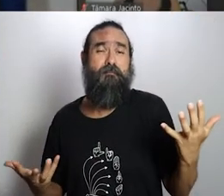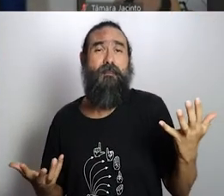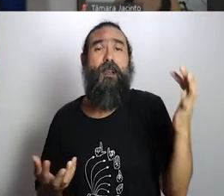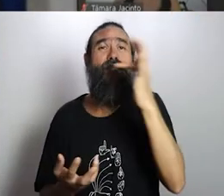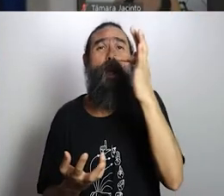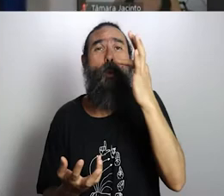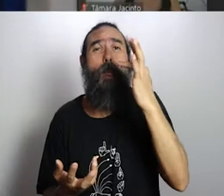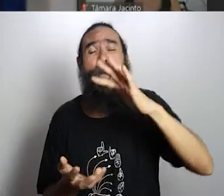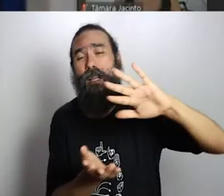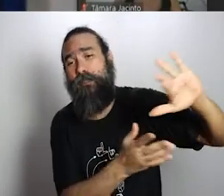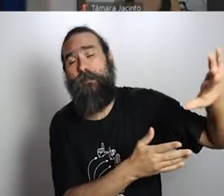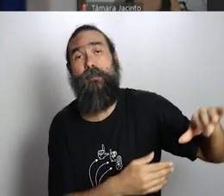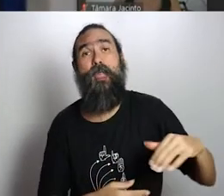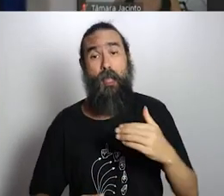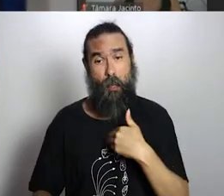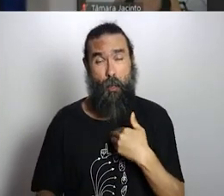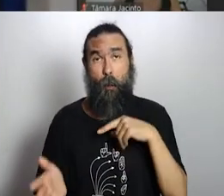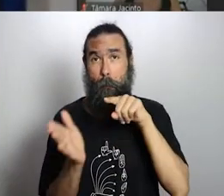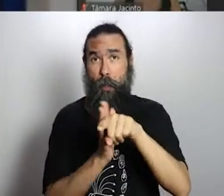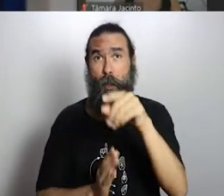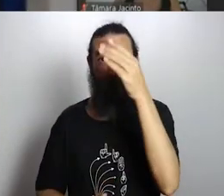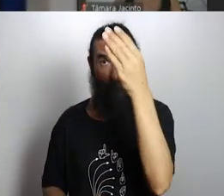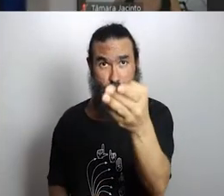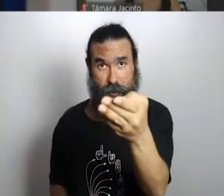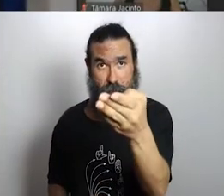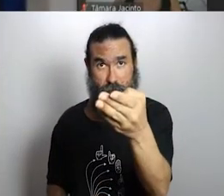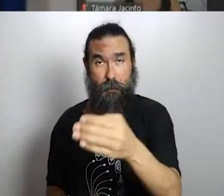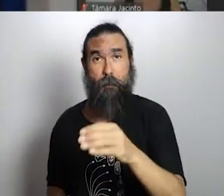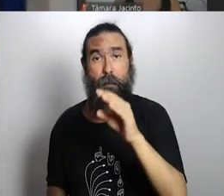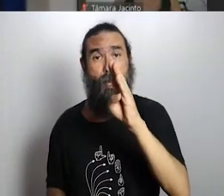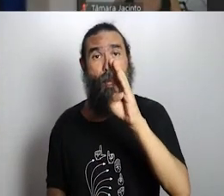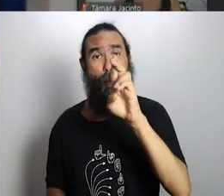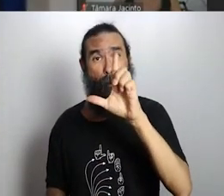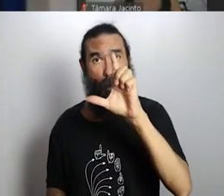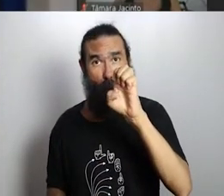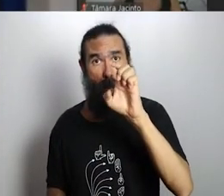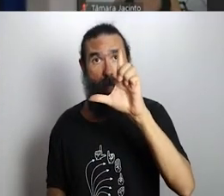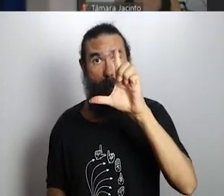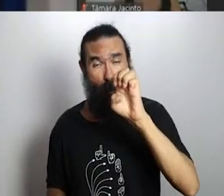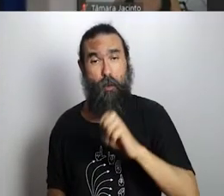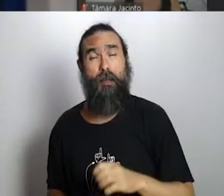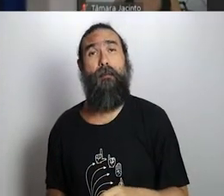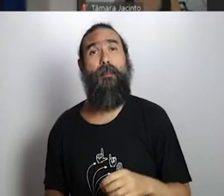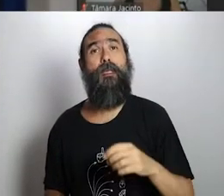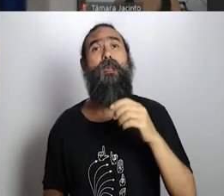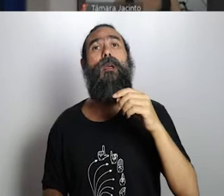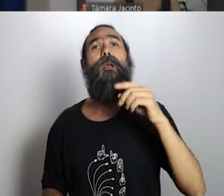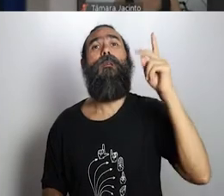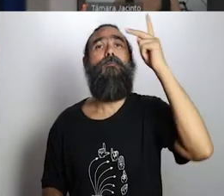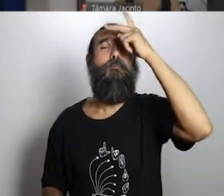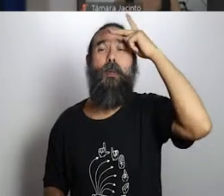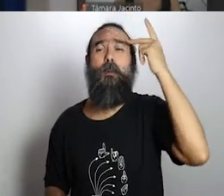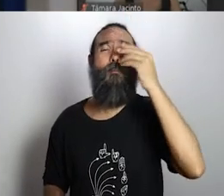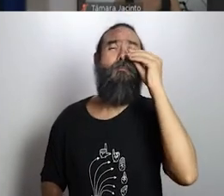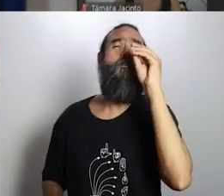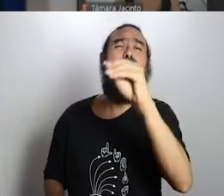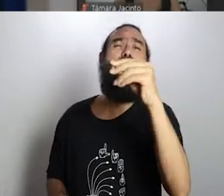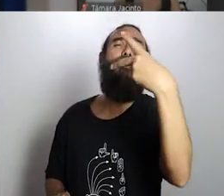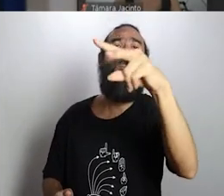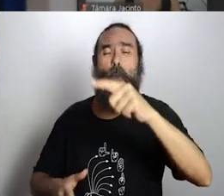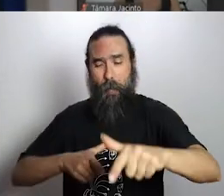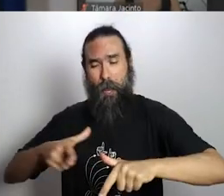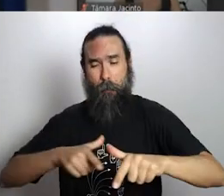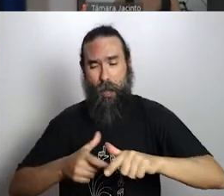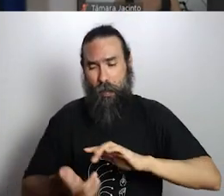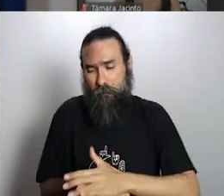você, que acompanhou esse tempo onde essas figuras não eram valorizadas, o seu trabalho não era valorizado, como é hoje,